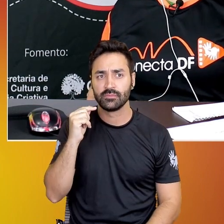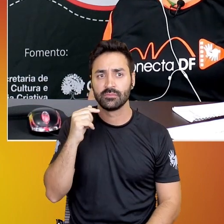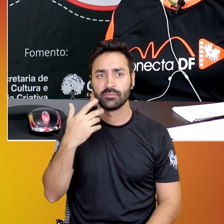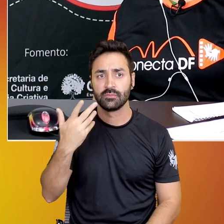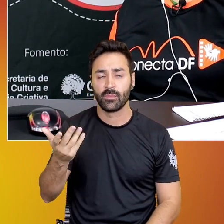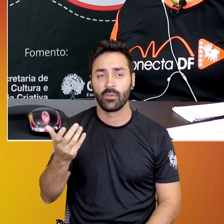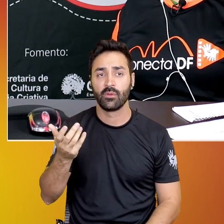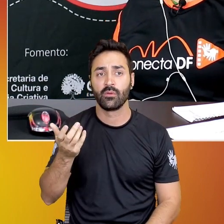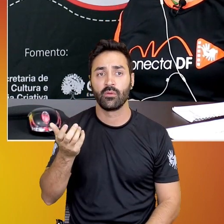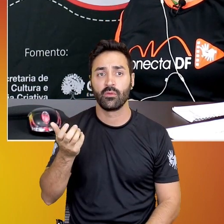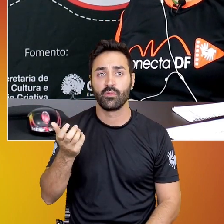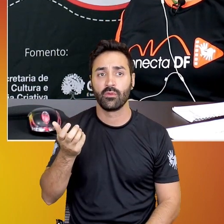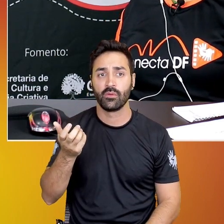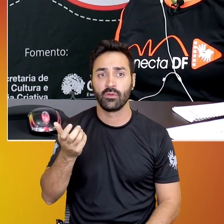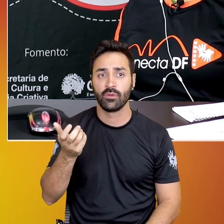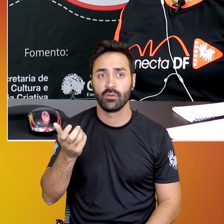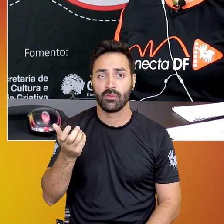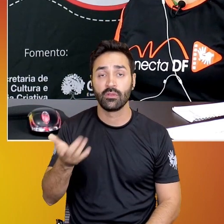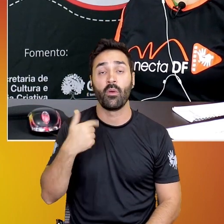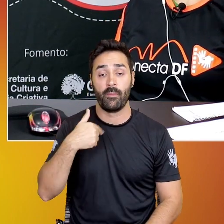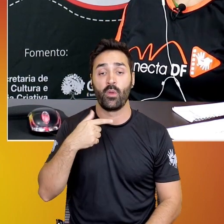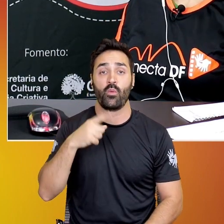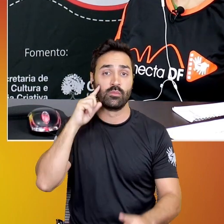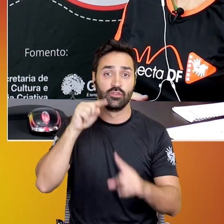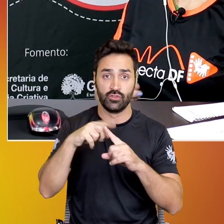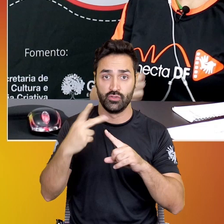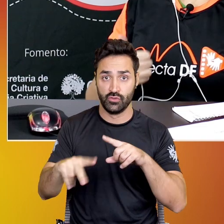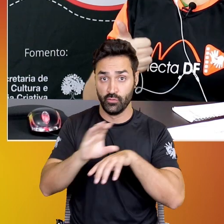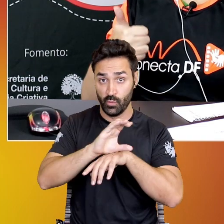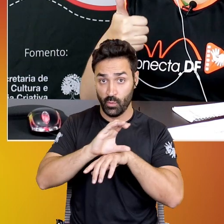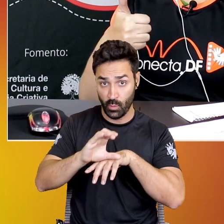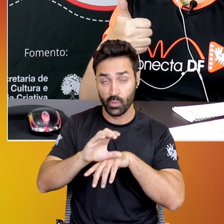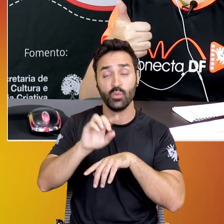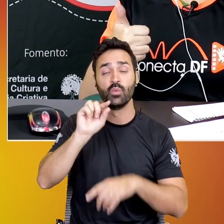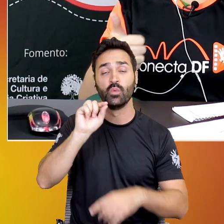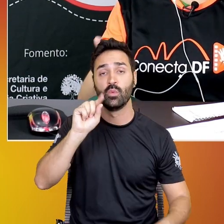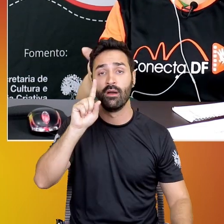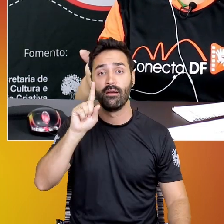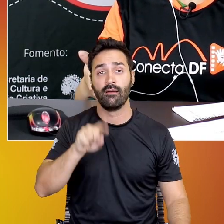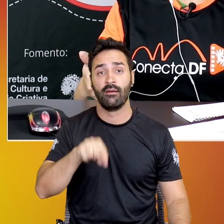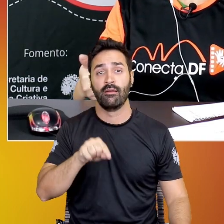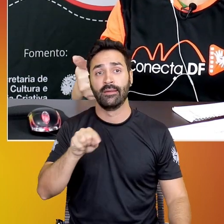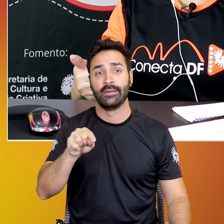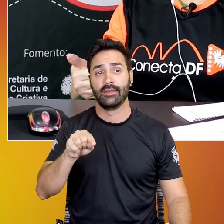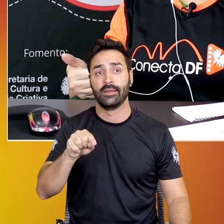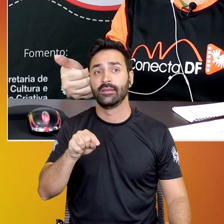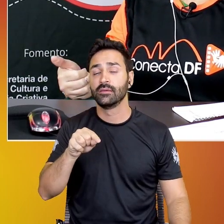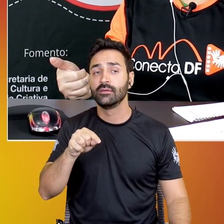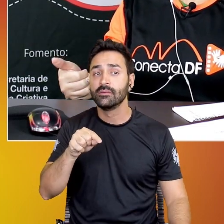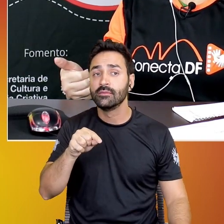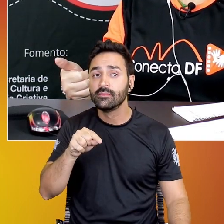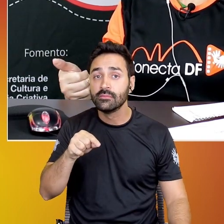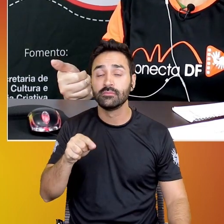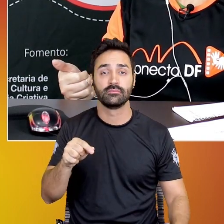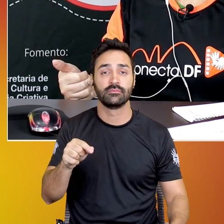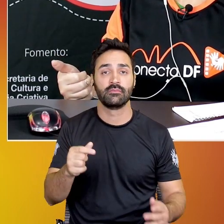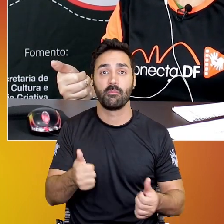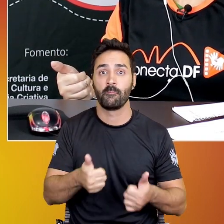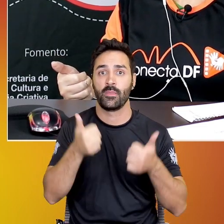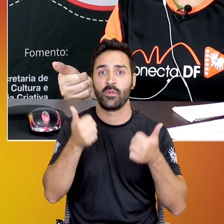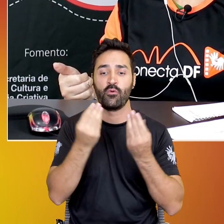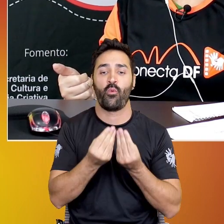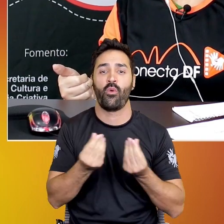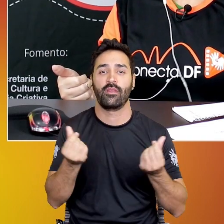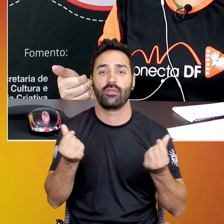a intenção, inclusive, minha de fazer o curso seria justamente para poder ter uma melhor qualidade no acolhimento